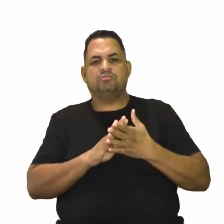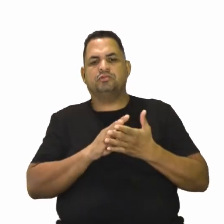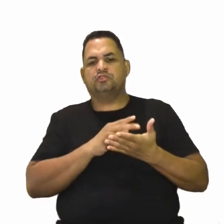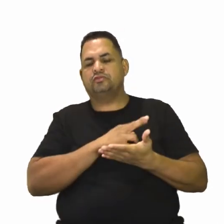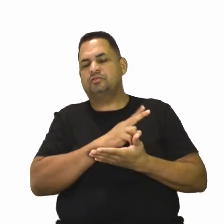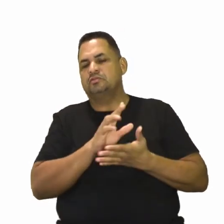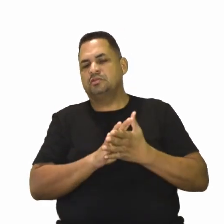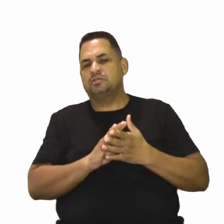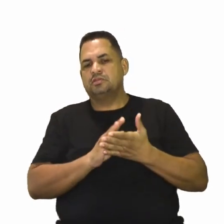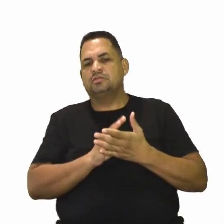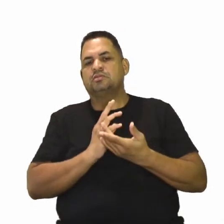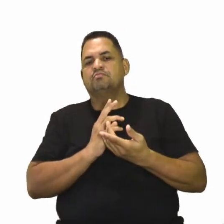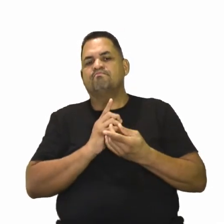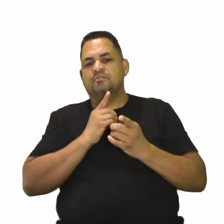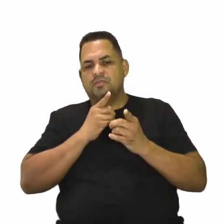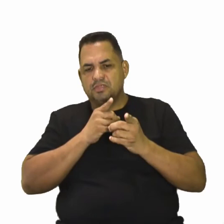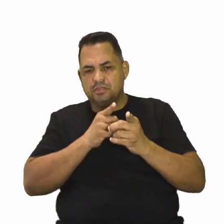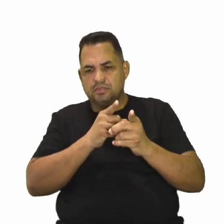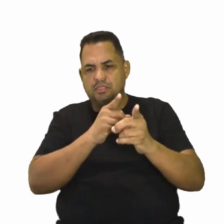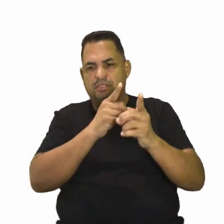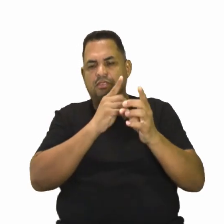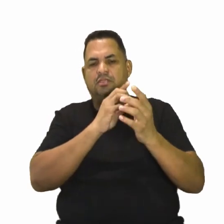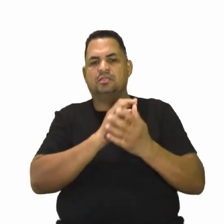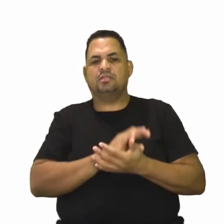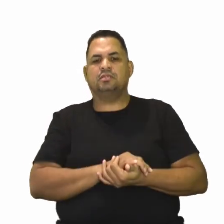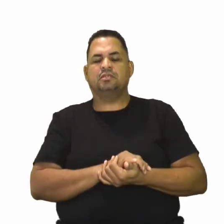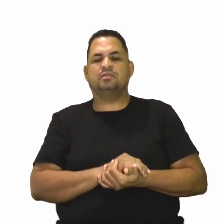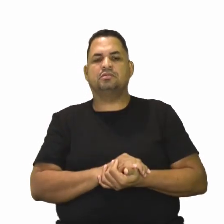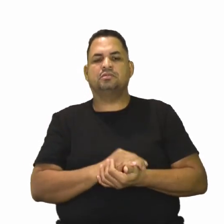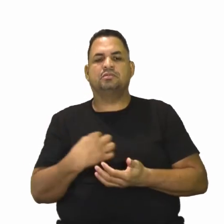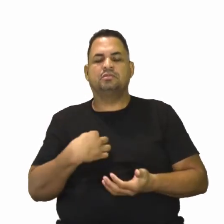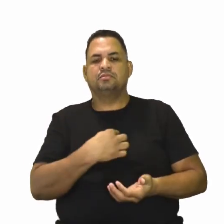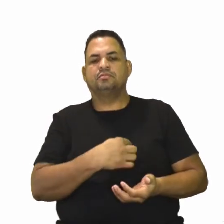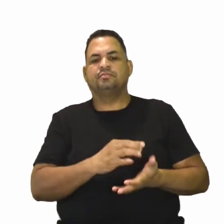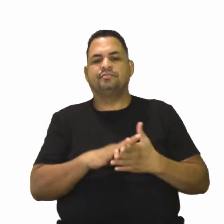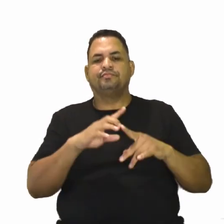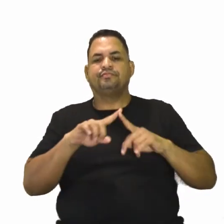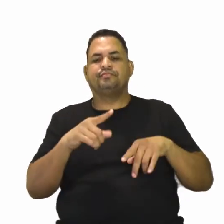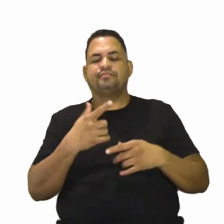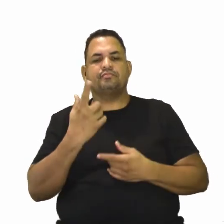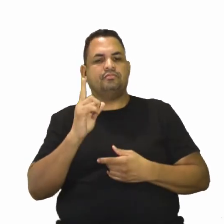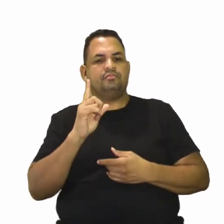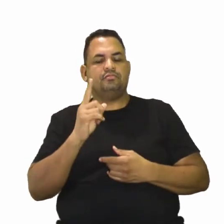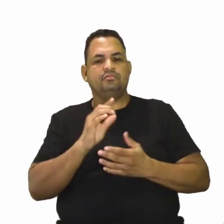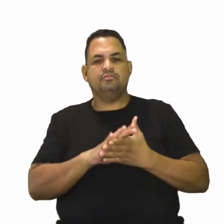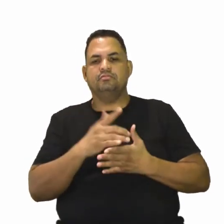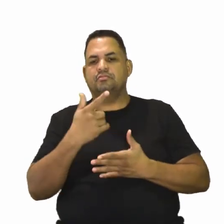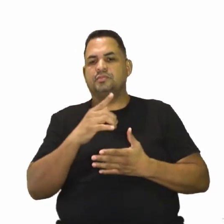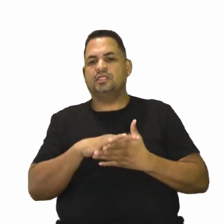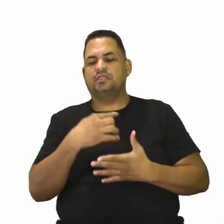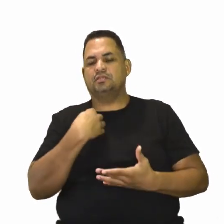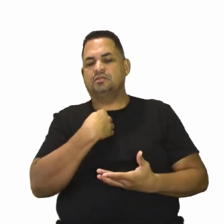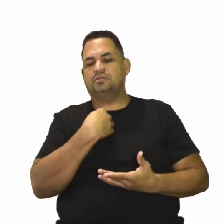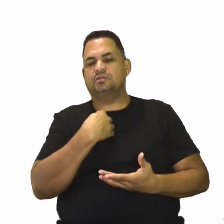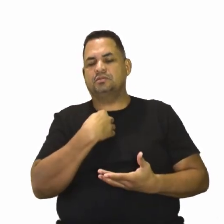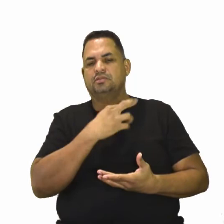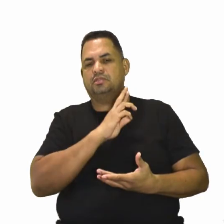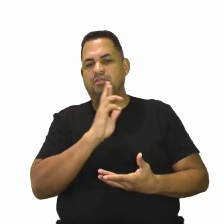China, que tem 150 milhões de seguidores aí na China, mas a grande parte não segue nenhuma